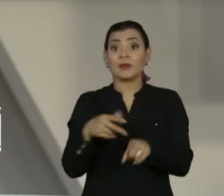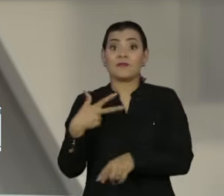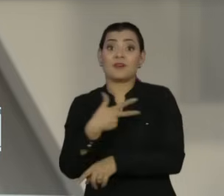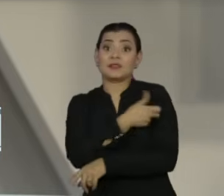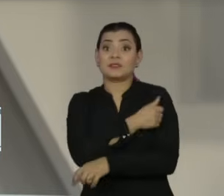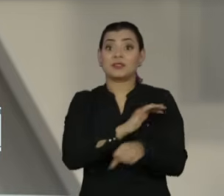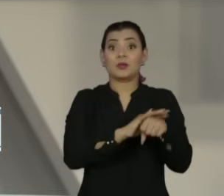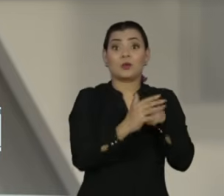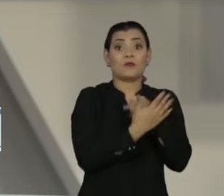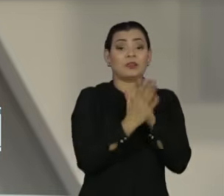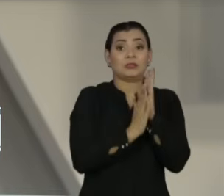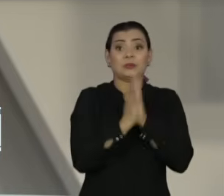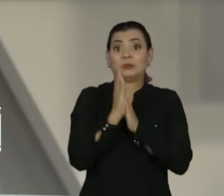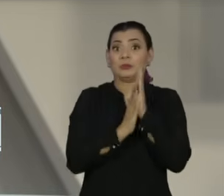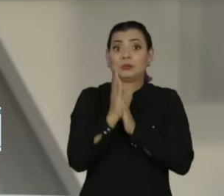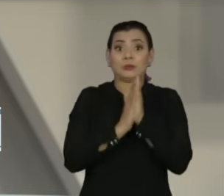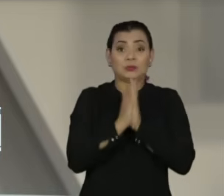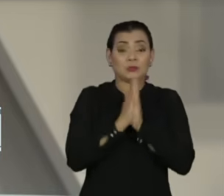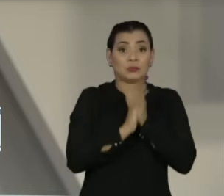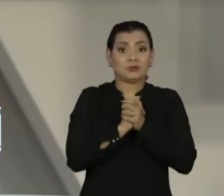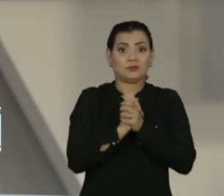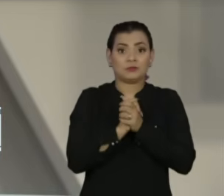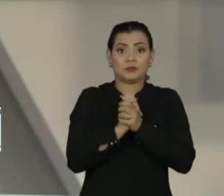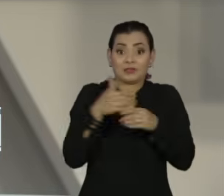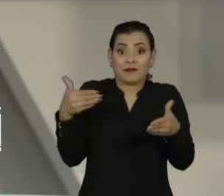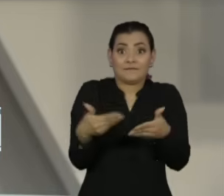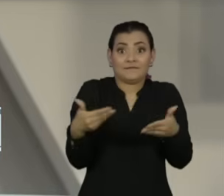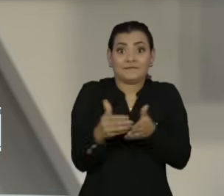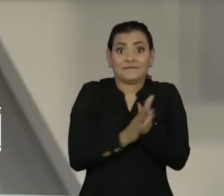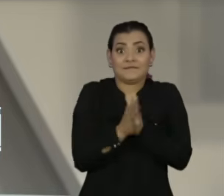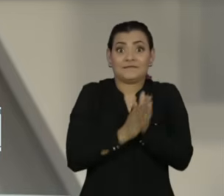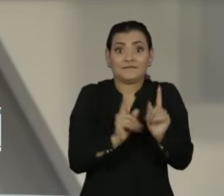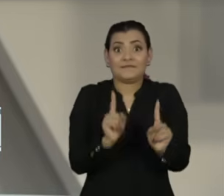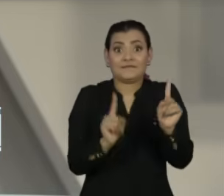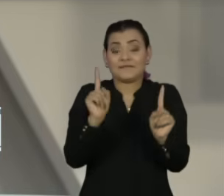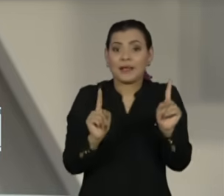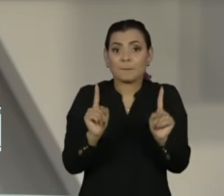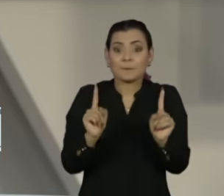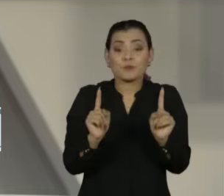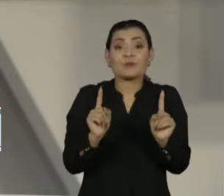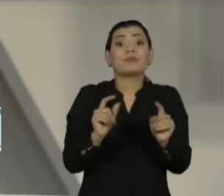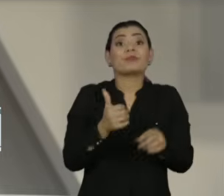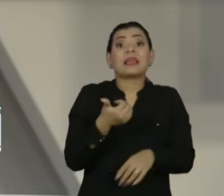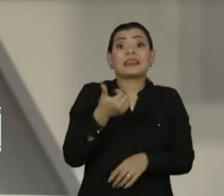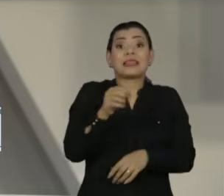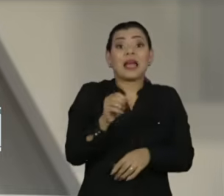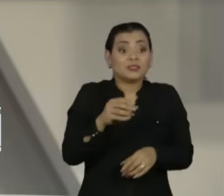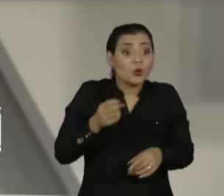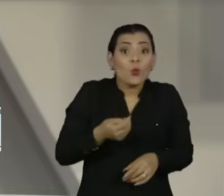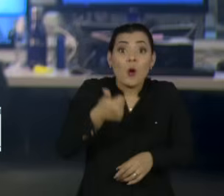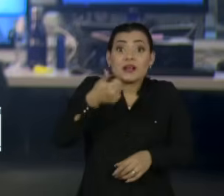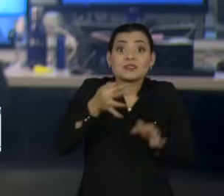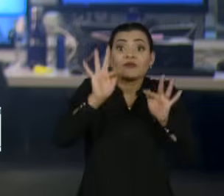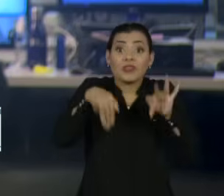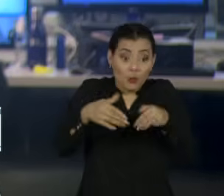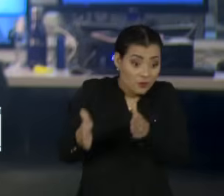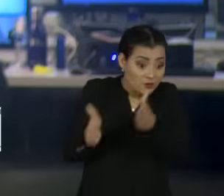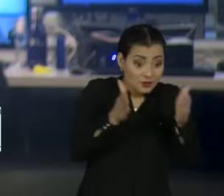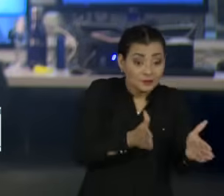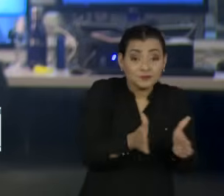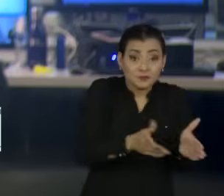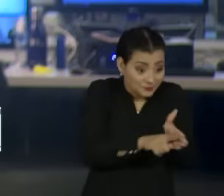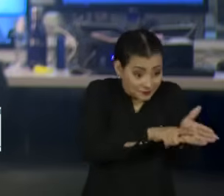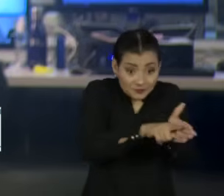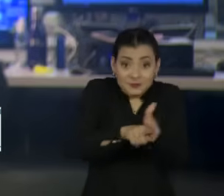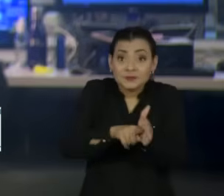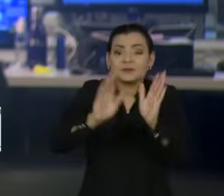contra a Covid-19 parece estar cada vez mais perto. Há pelo menos 10 em fase final de testes no mundo. De todo modo,